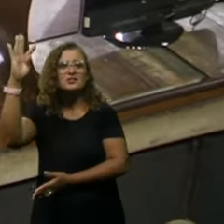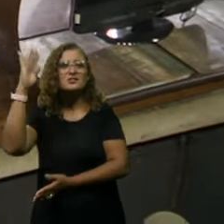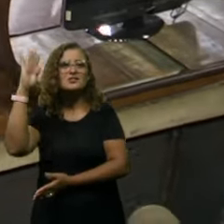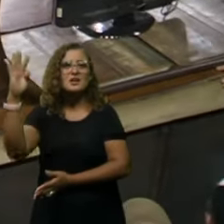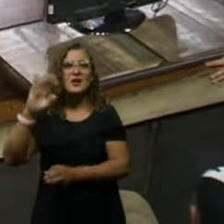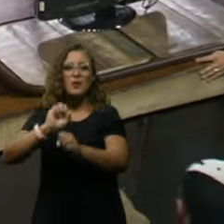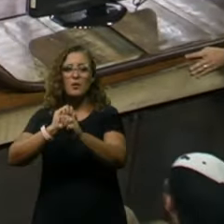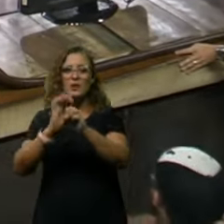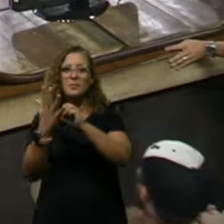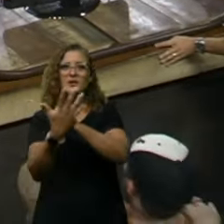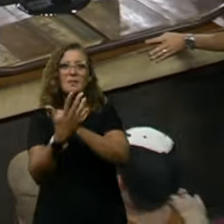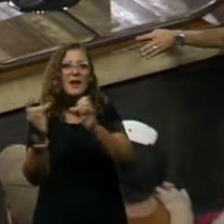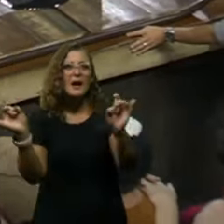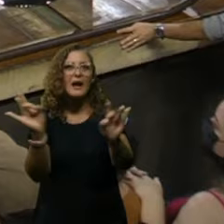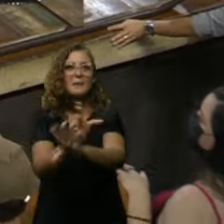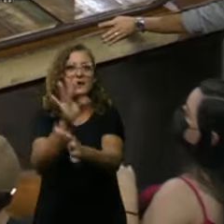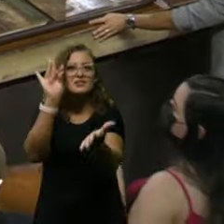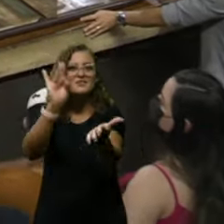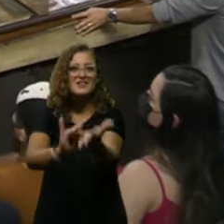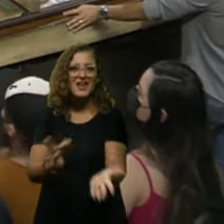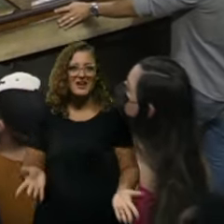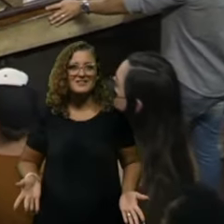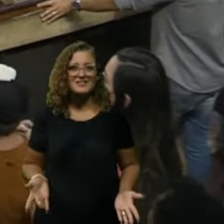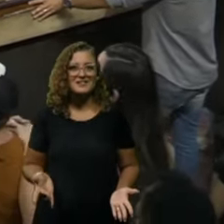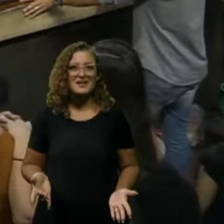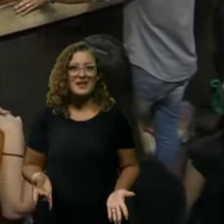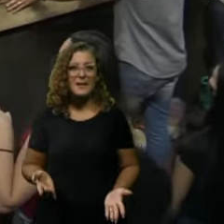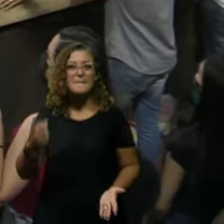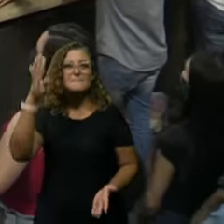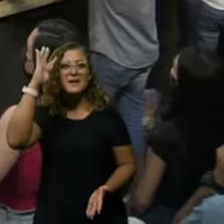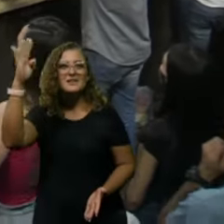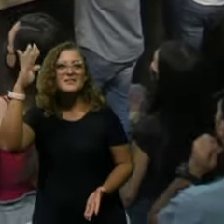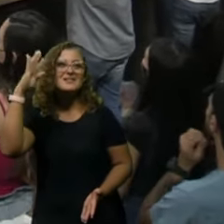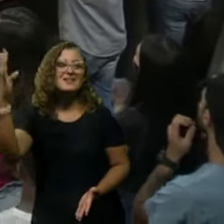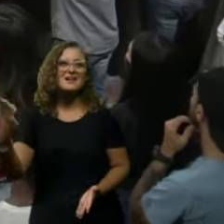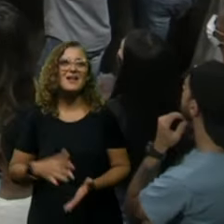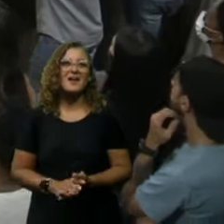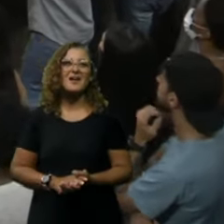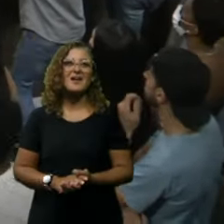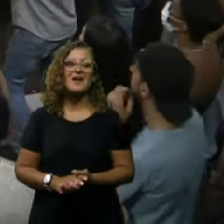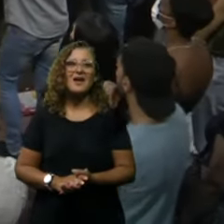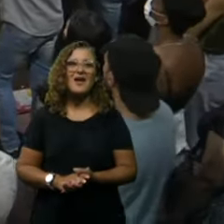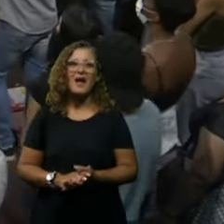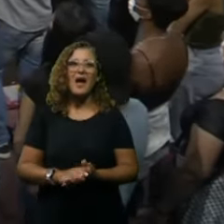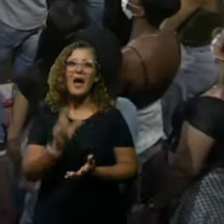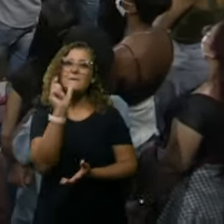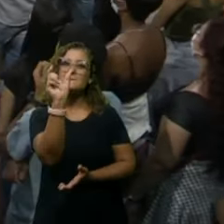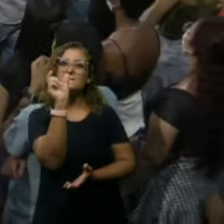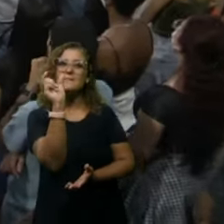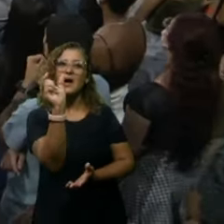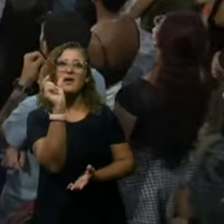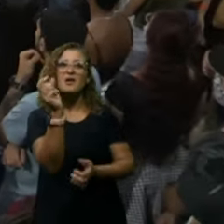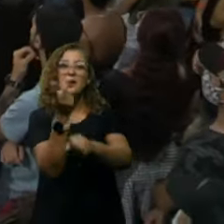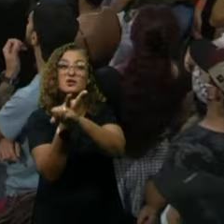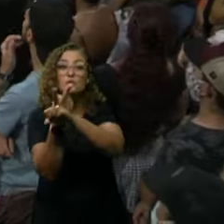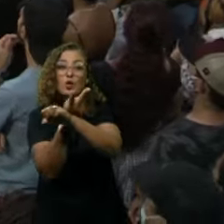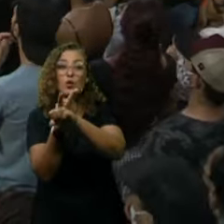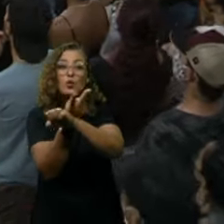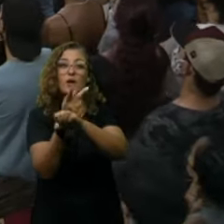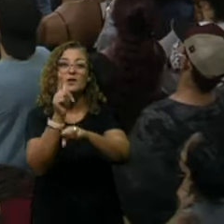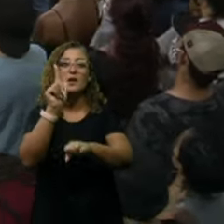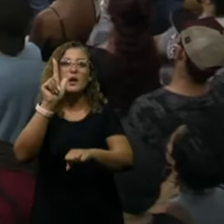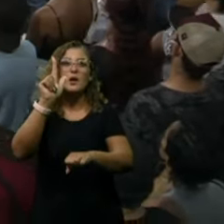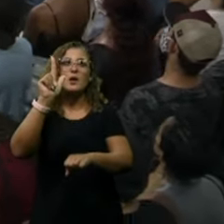para estarem abertas ao evangelho a palavra mais buscadas no Google esses dois últimos anos